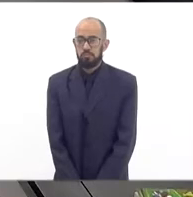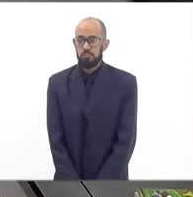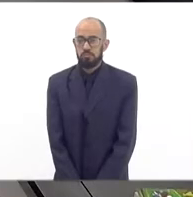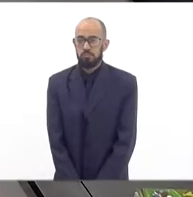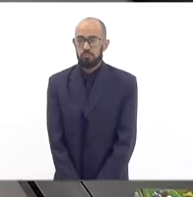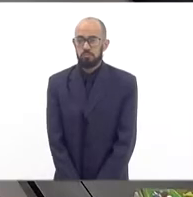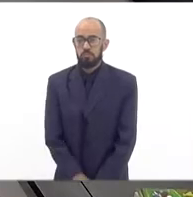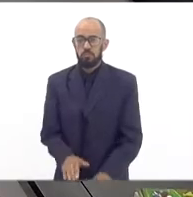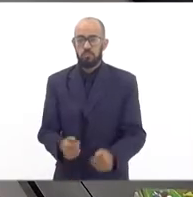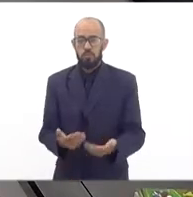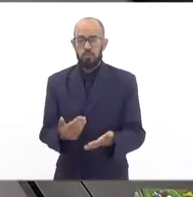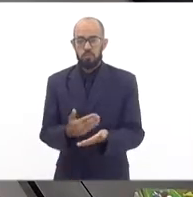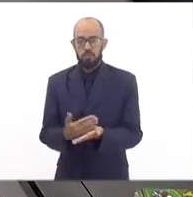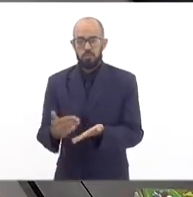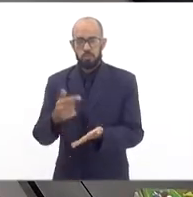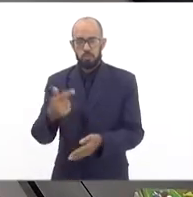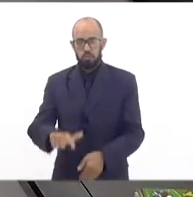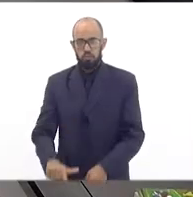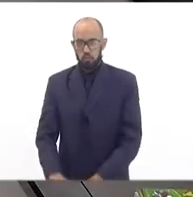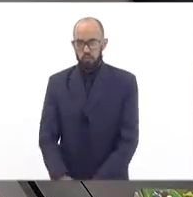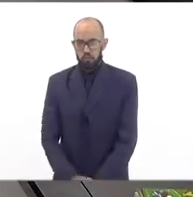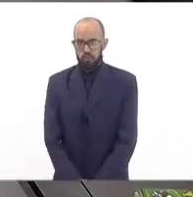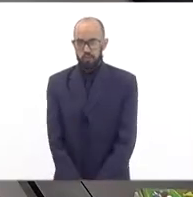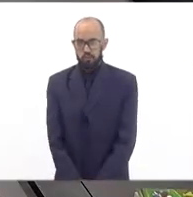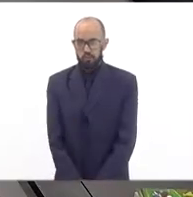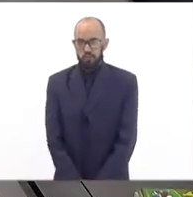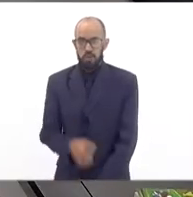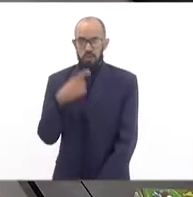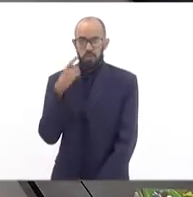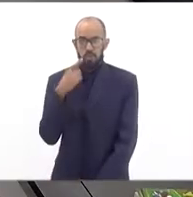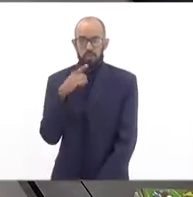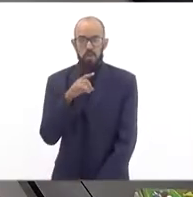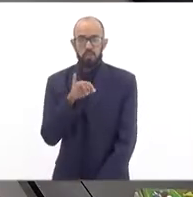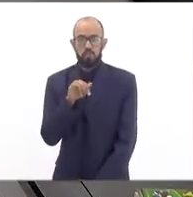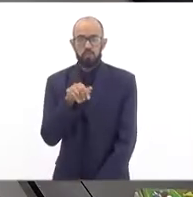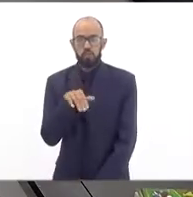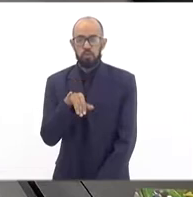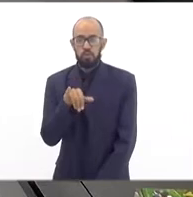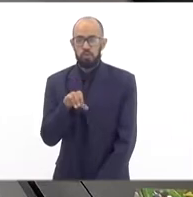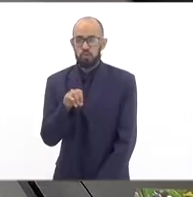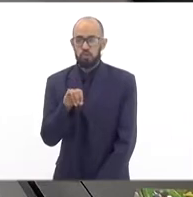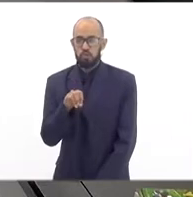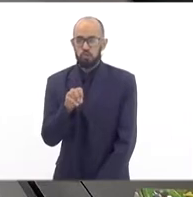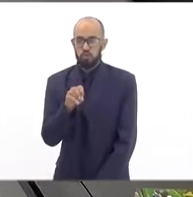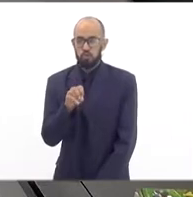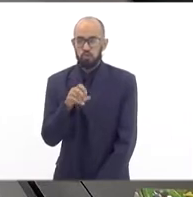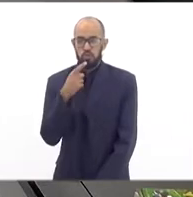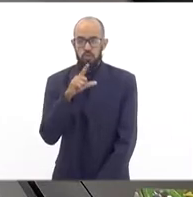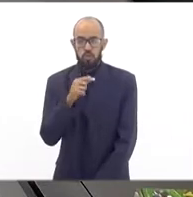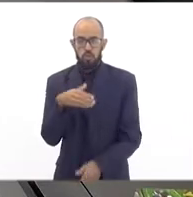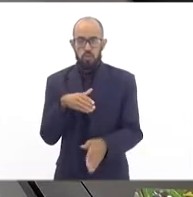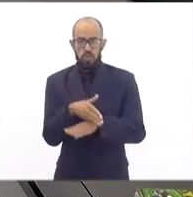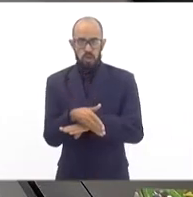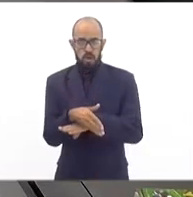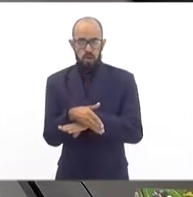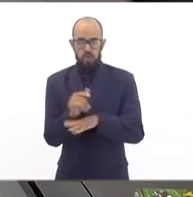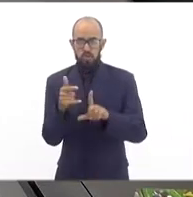Bom, vamos dar início. O deputado Dionísio Lins já se encontra presente? Remotamente?